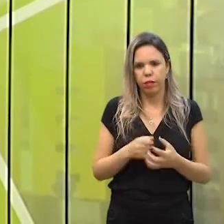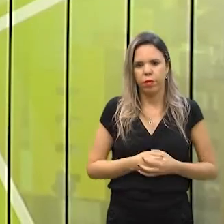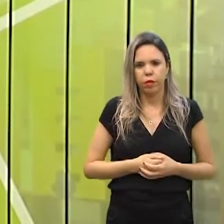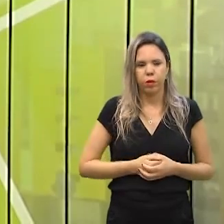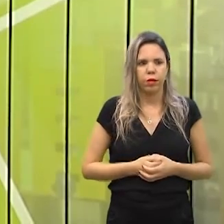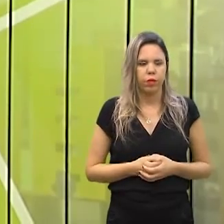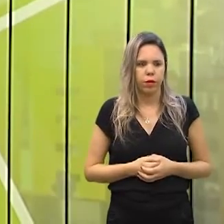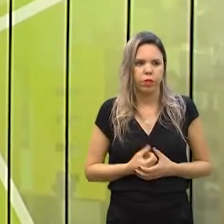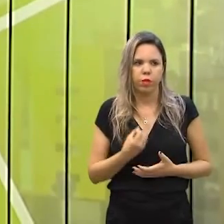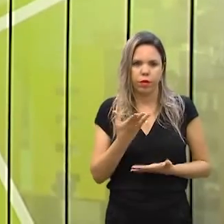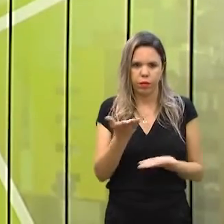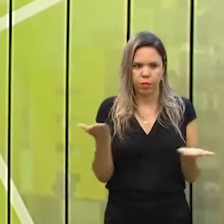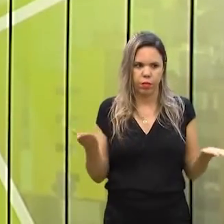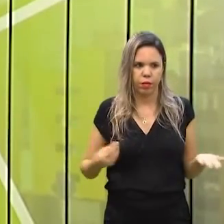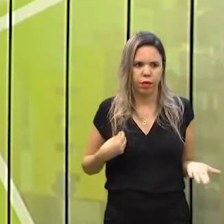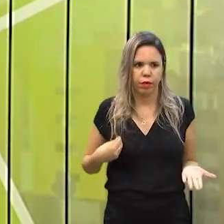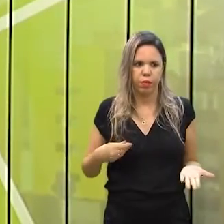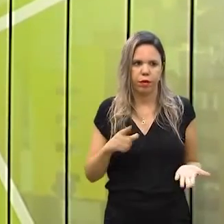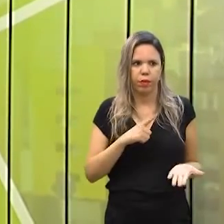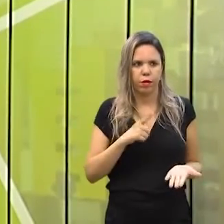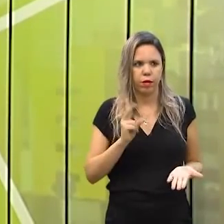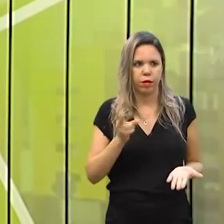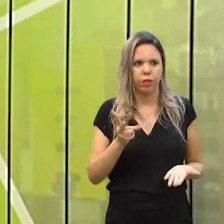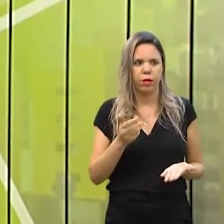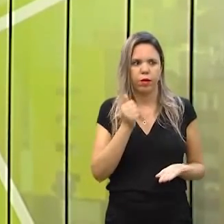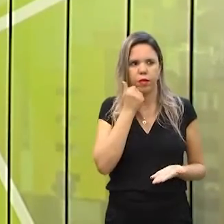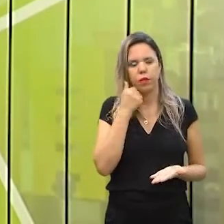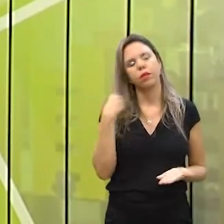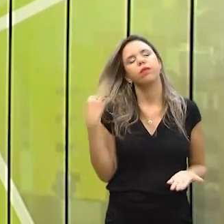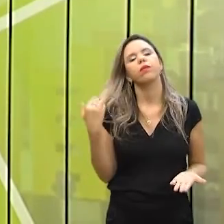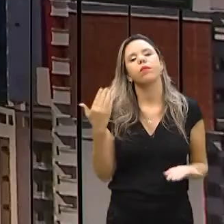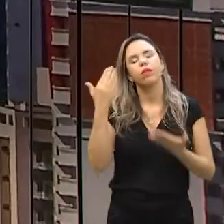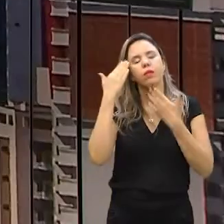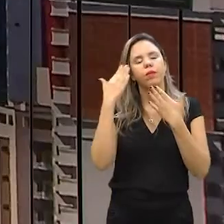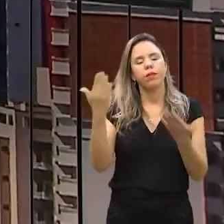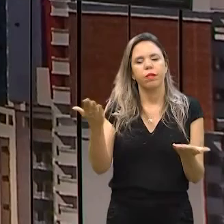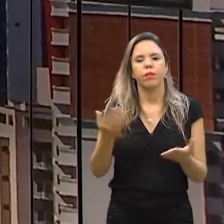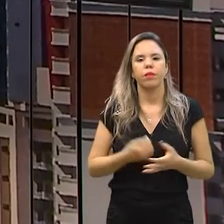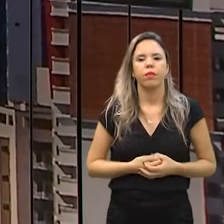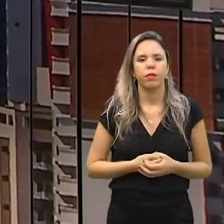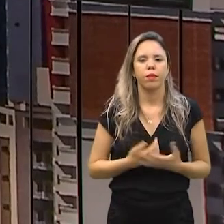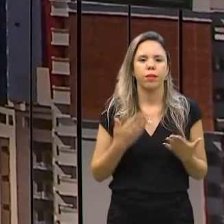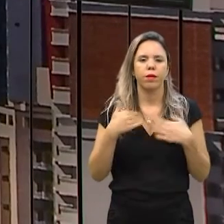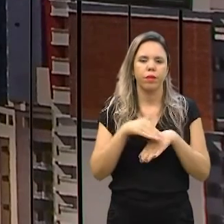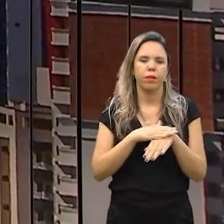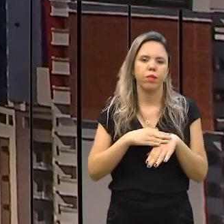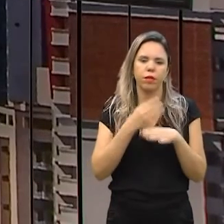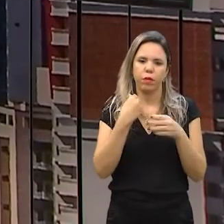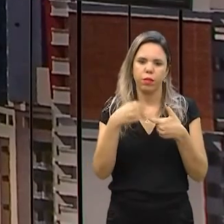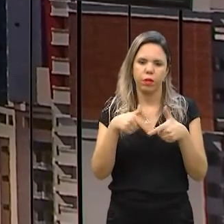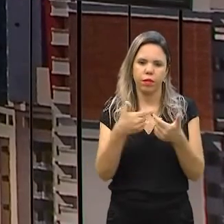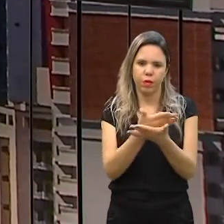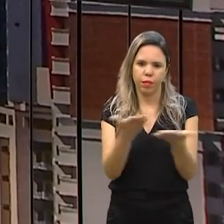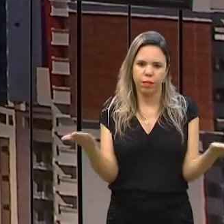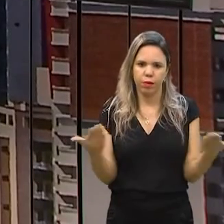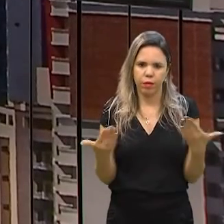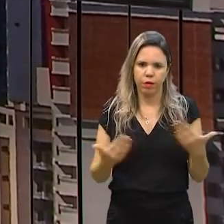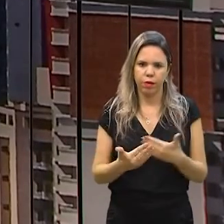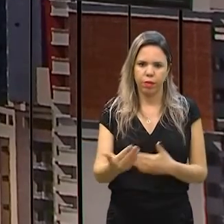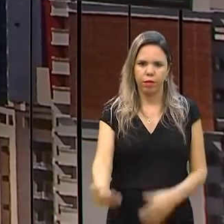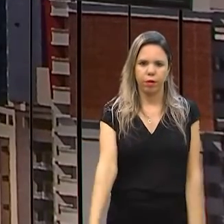E que bom que vocês existem, e que a ciência existe também. Bruno, obrigada, viu, pelo bate-papo. Um ótimo trabalho para vocês a partir de